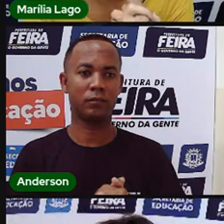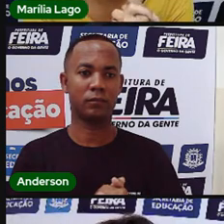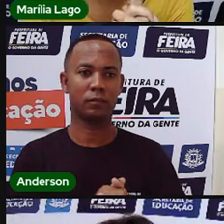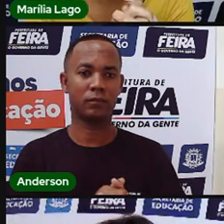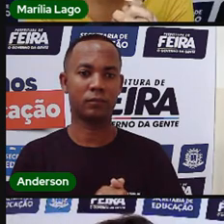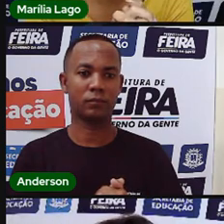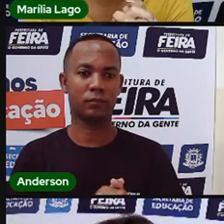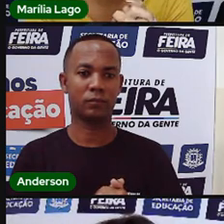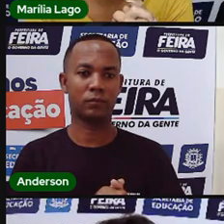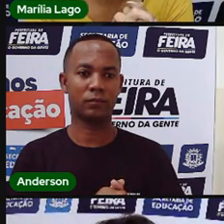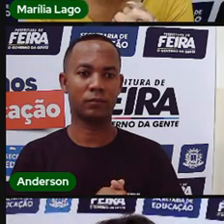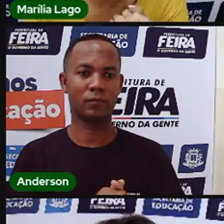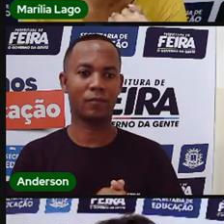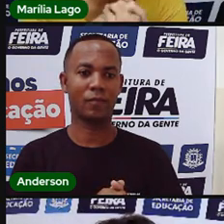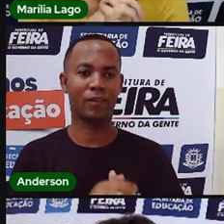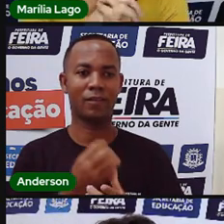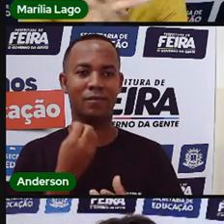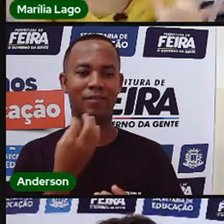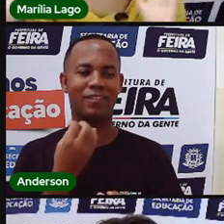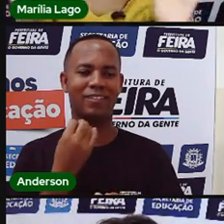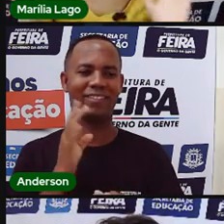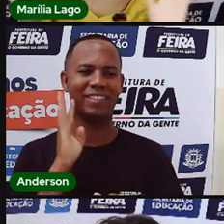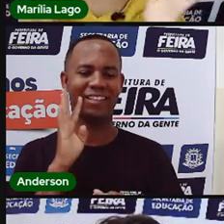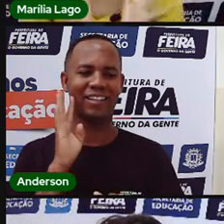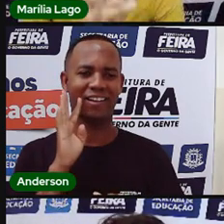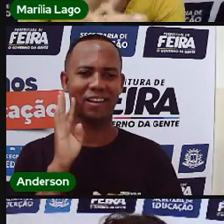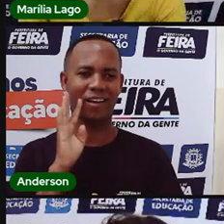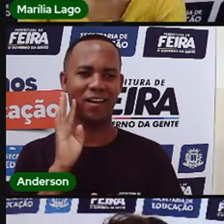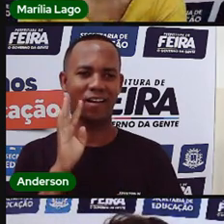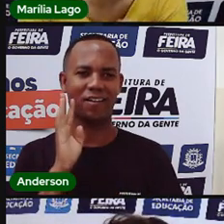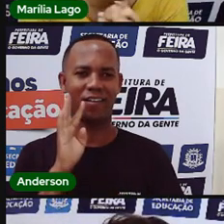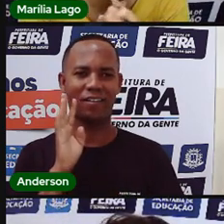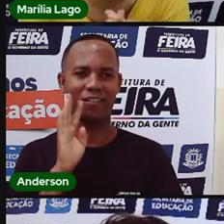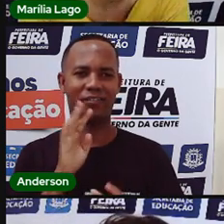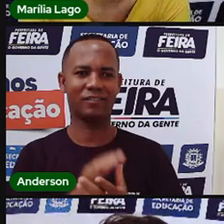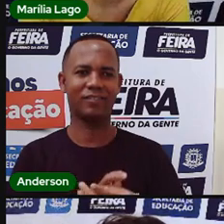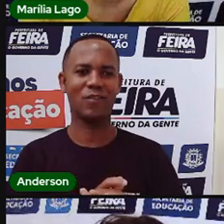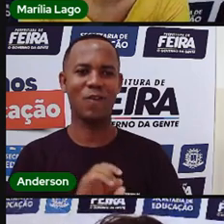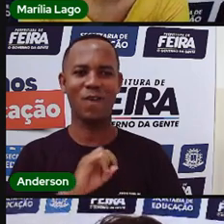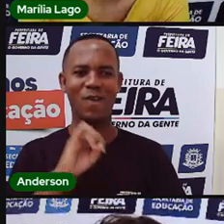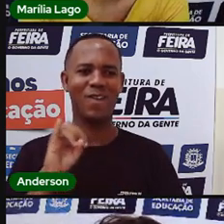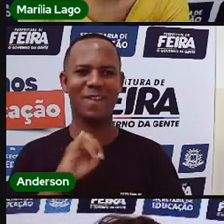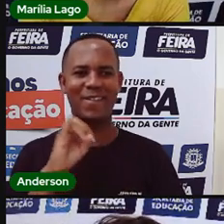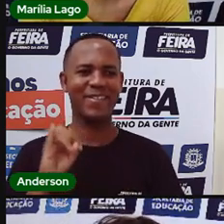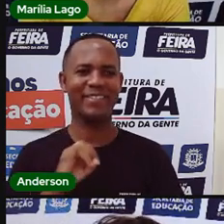Ítalo, ela faz... Cheguei, cheguei. Cheguei, cheguei.